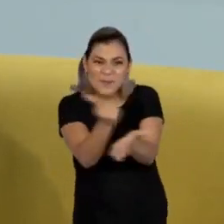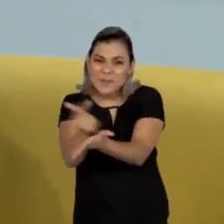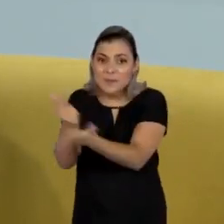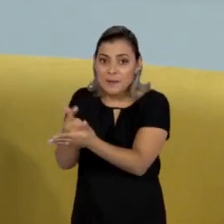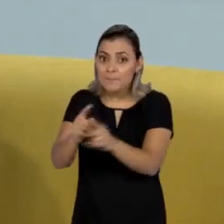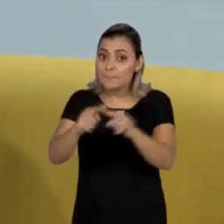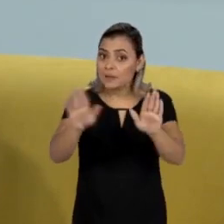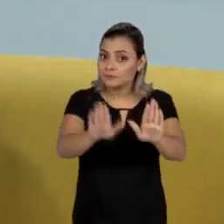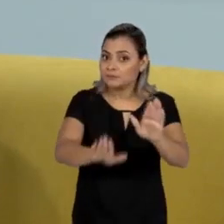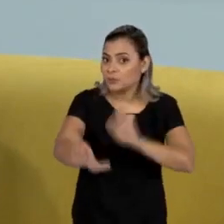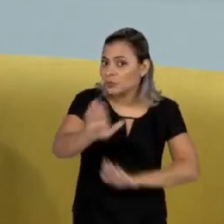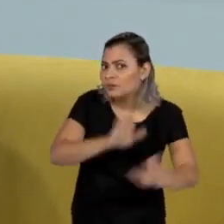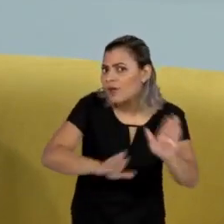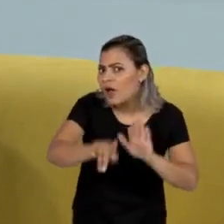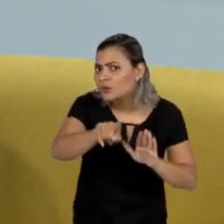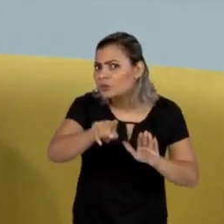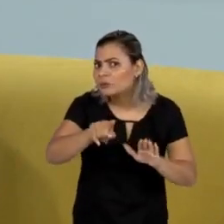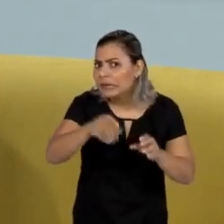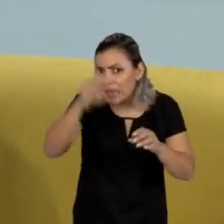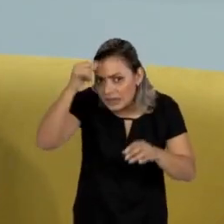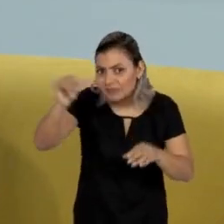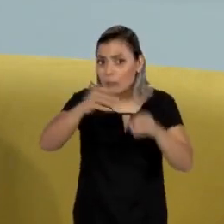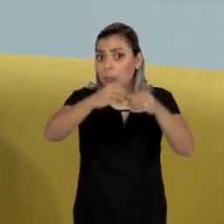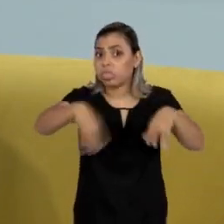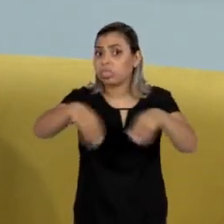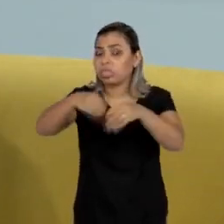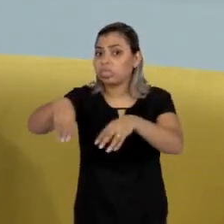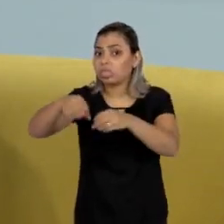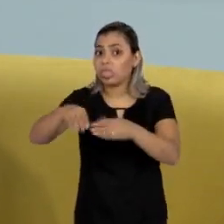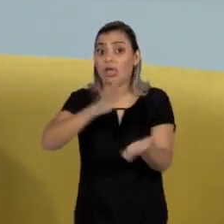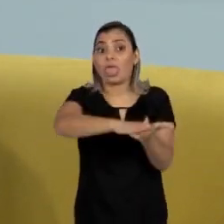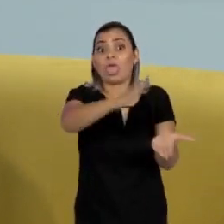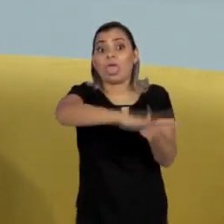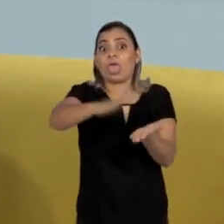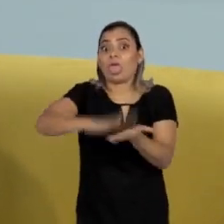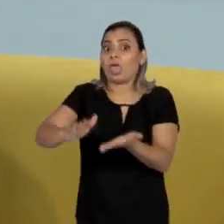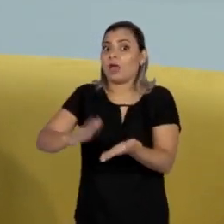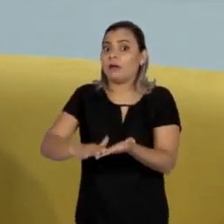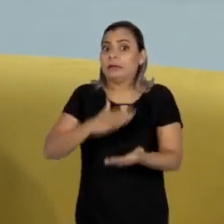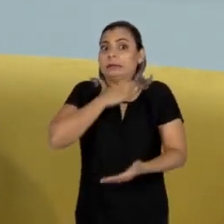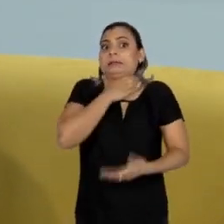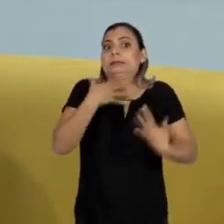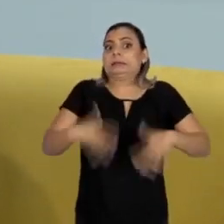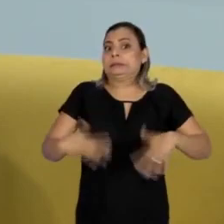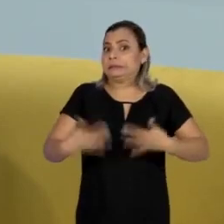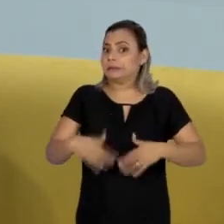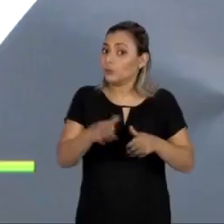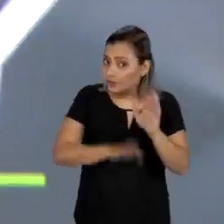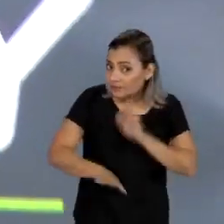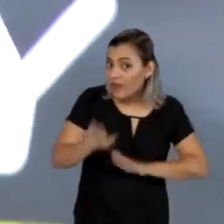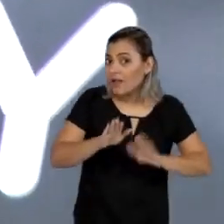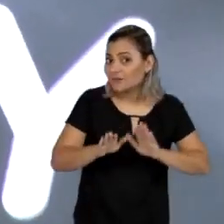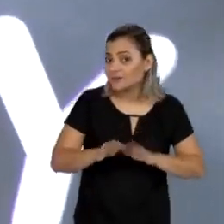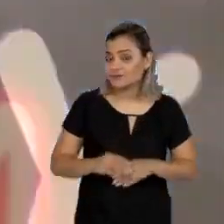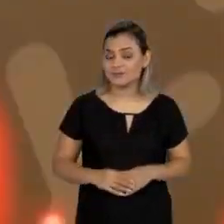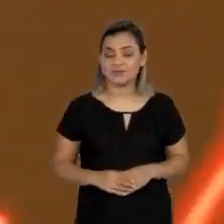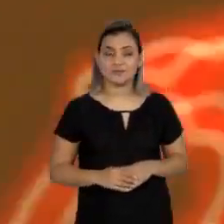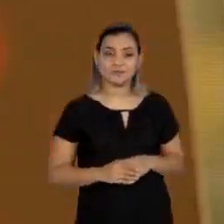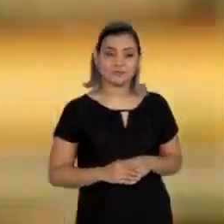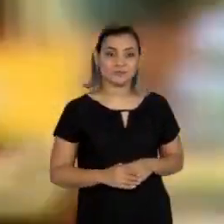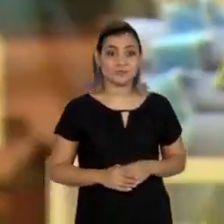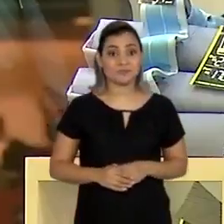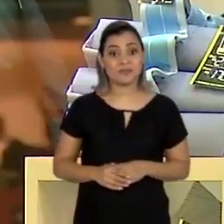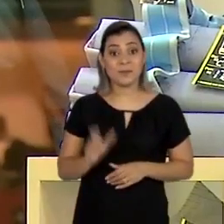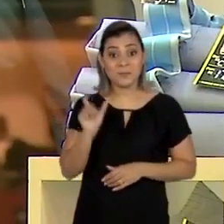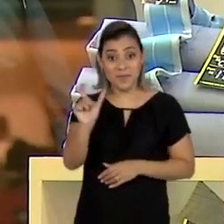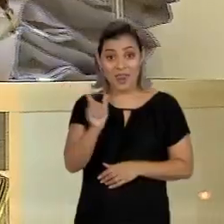é preciso cuidado para não fazer gastos desnecessários e comprometer ainda mais o orçamento. O termo